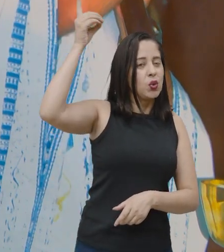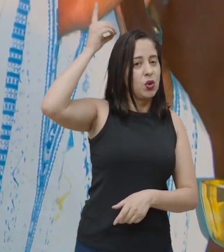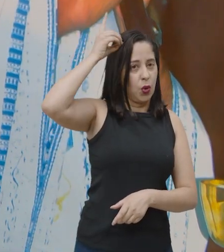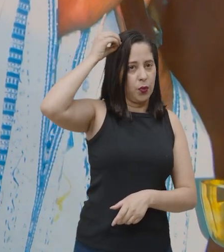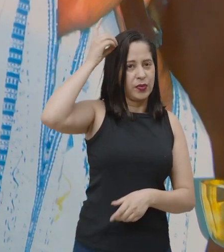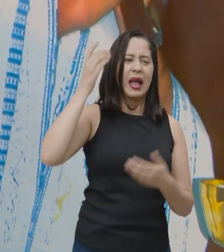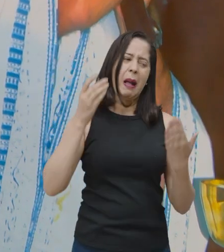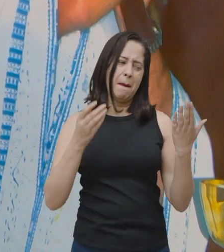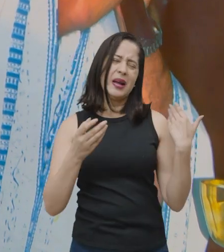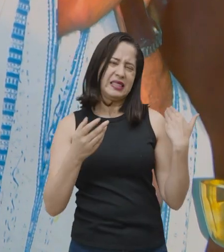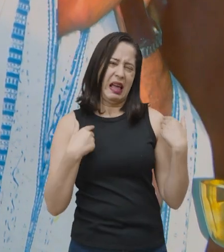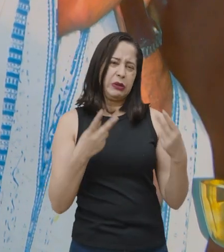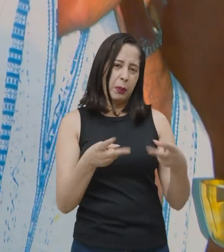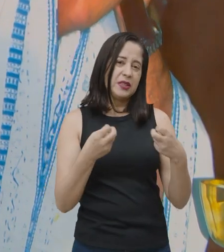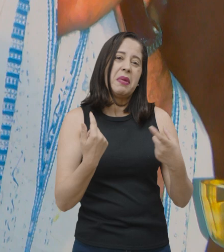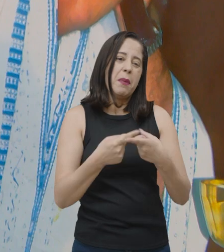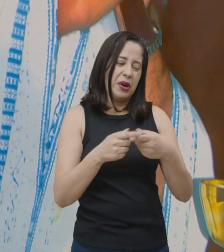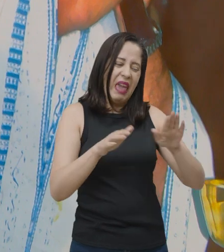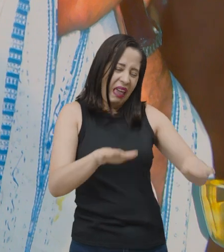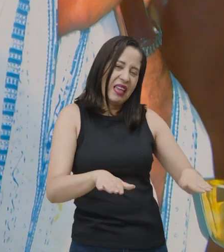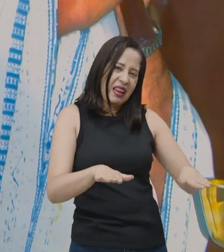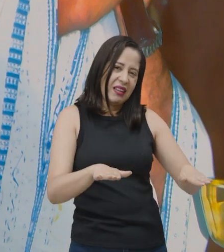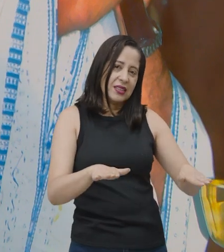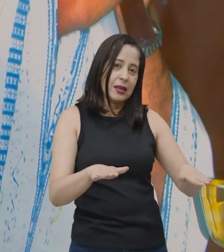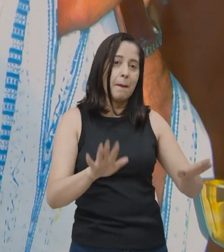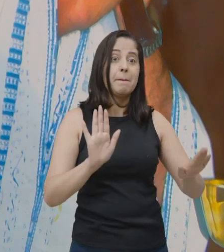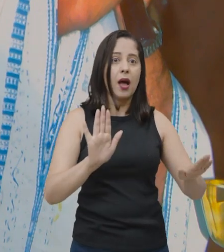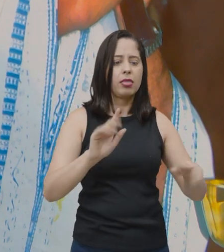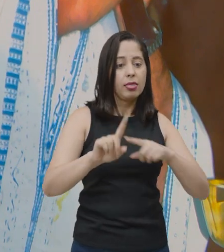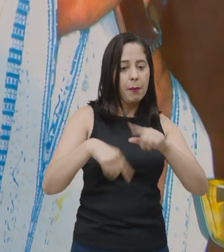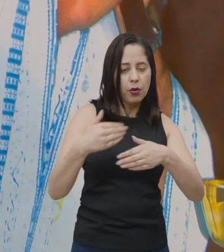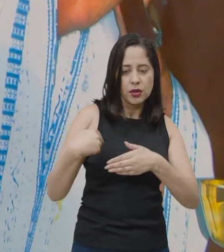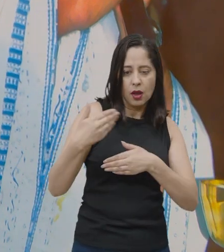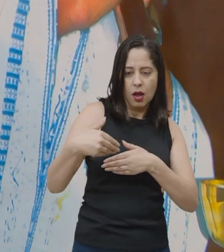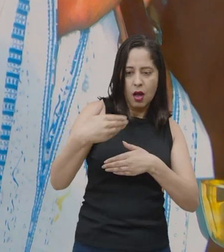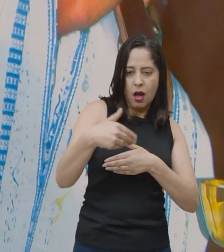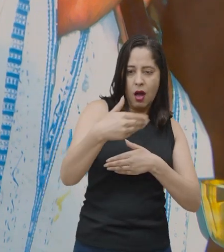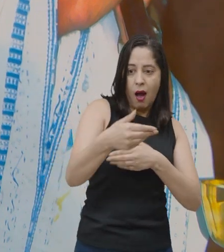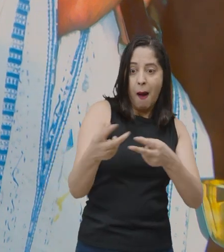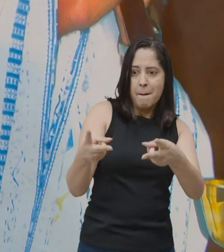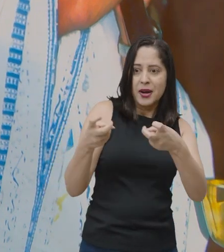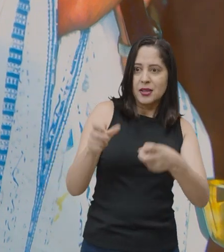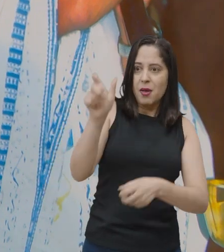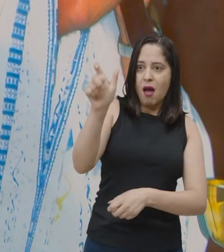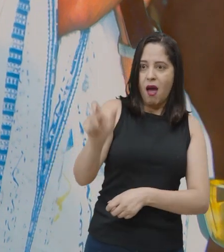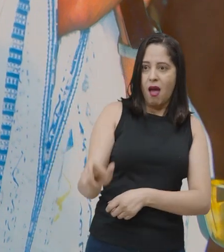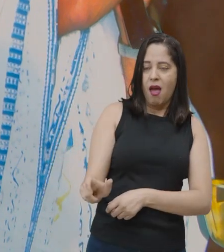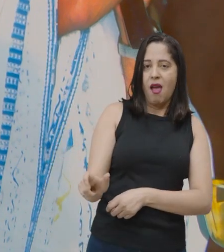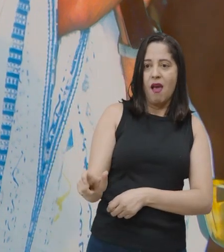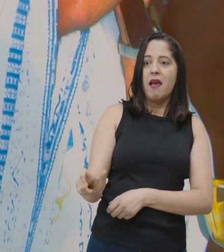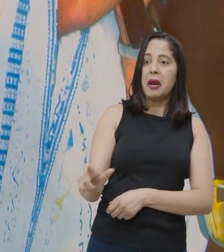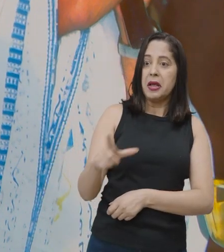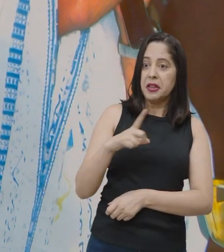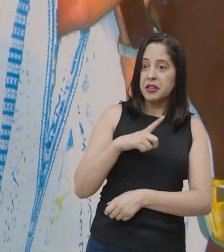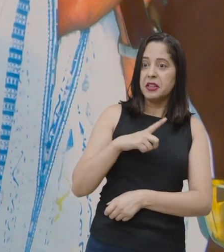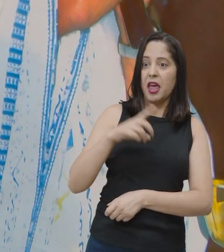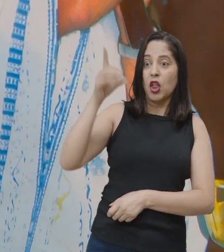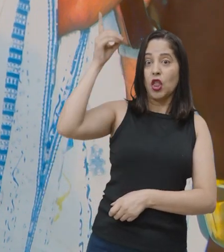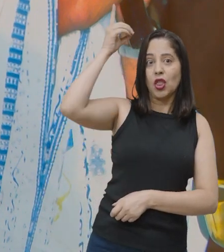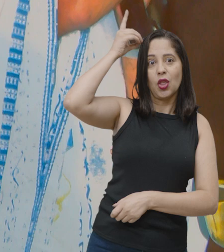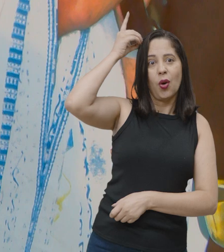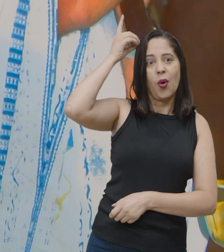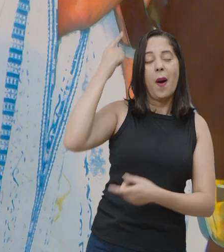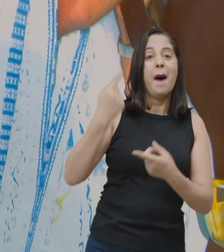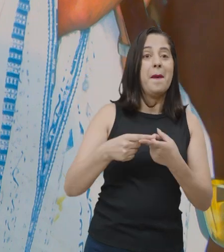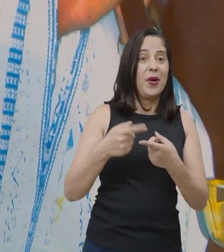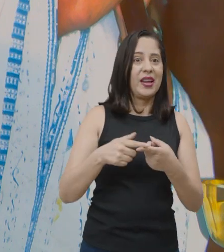sentia naquela época, a gente era pequeno também. Mas com o decorrer do tempo a gente foi vendo que ele tinha mesmo essa dedicação. Porque a